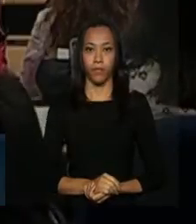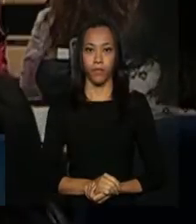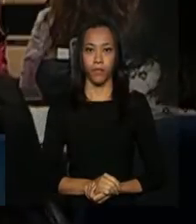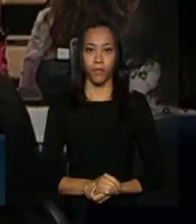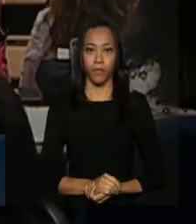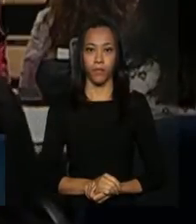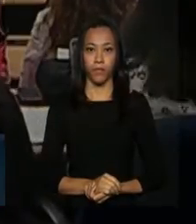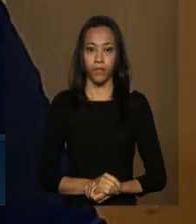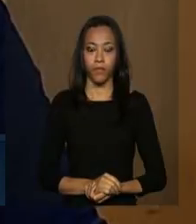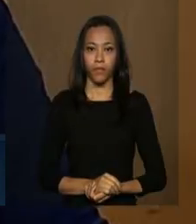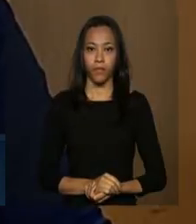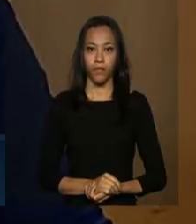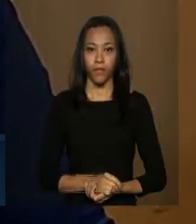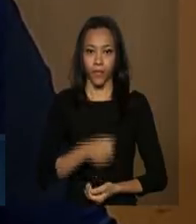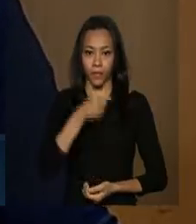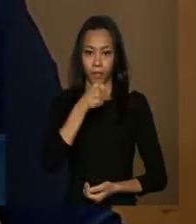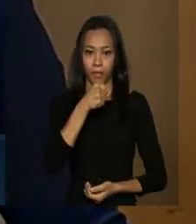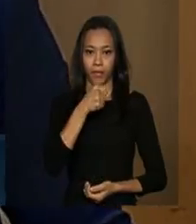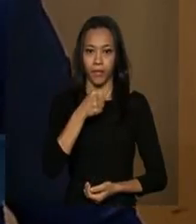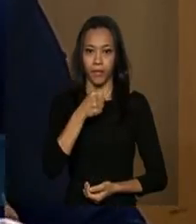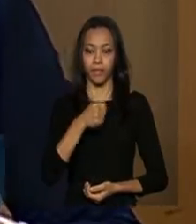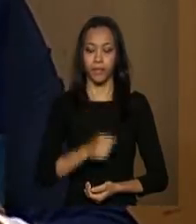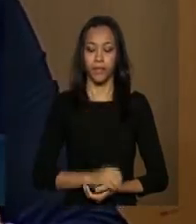Tabajara. Microfone Tabajara, desculpa, gente.